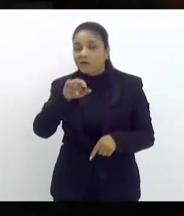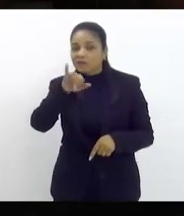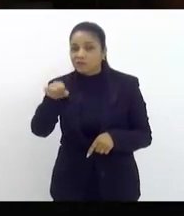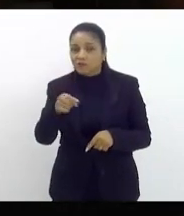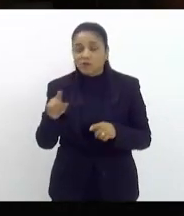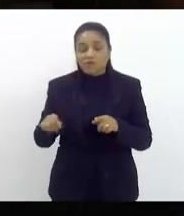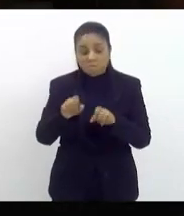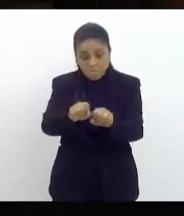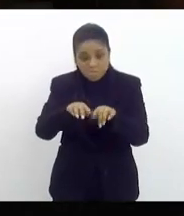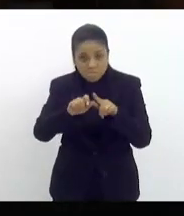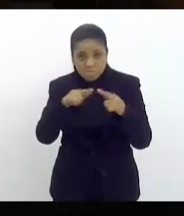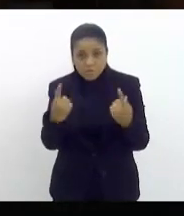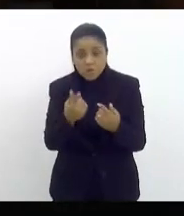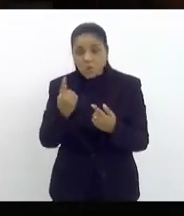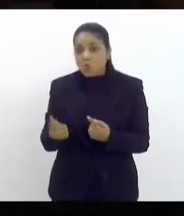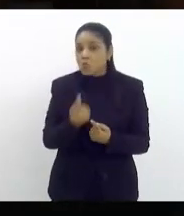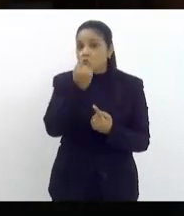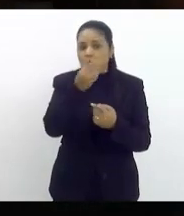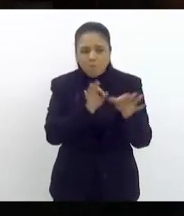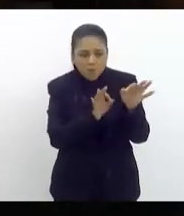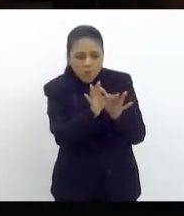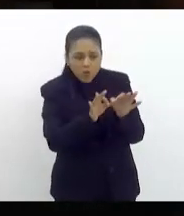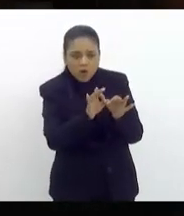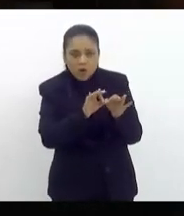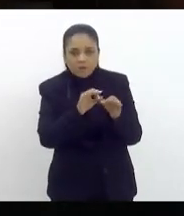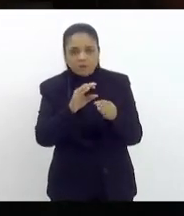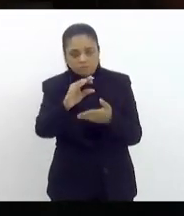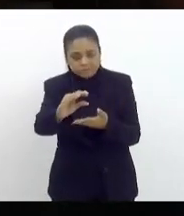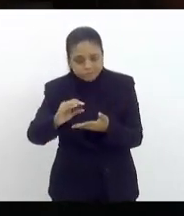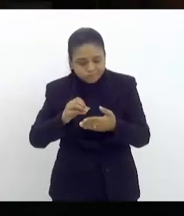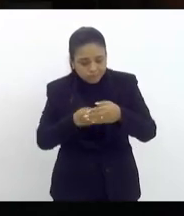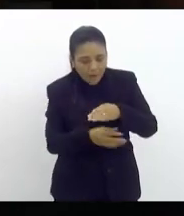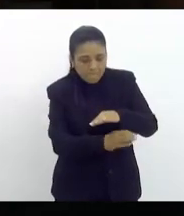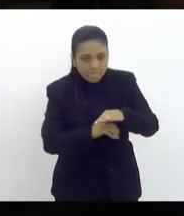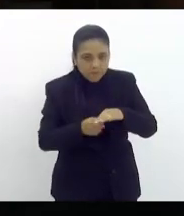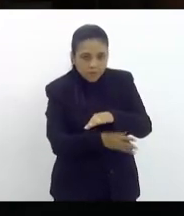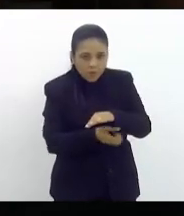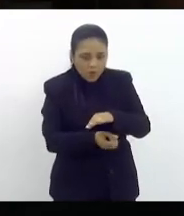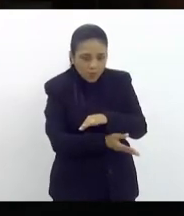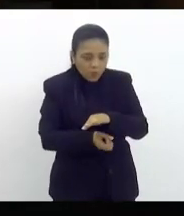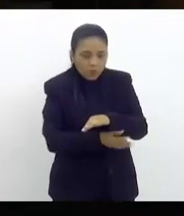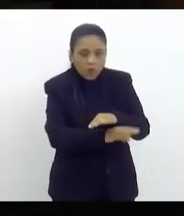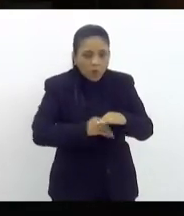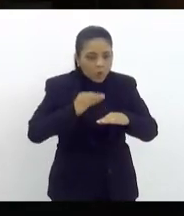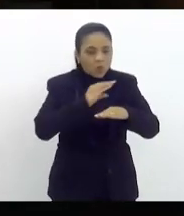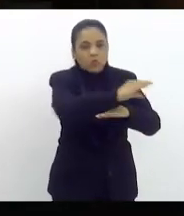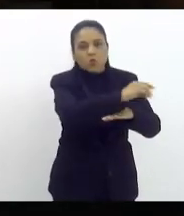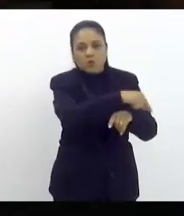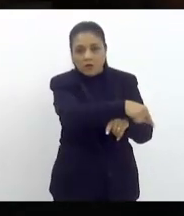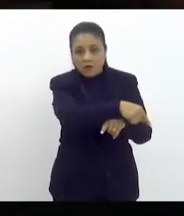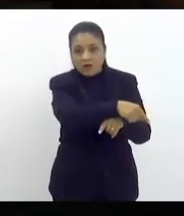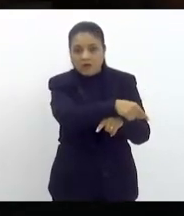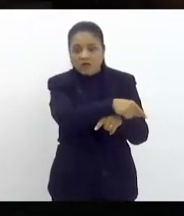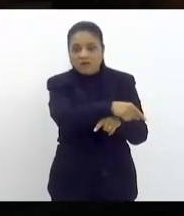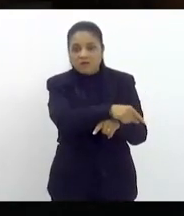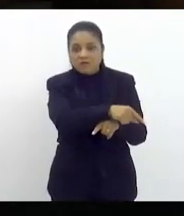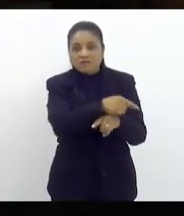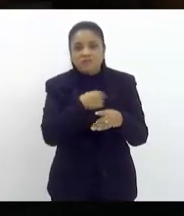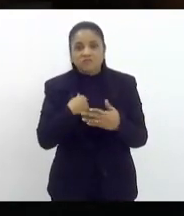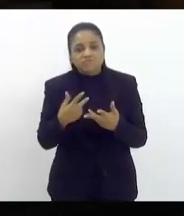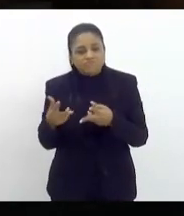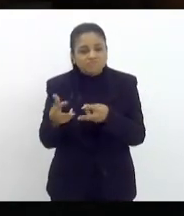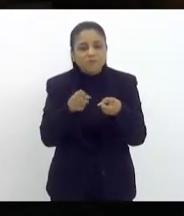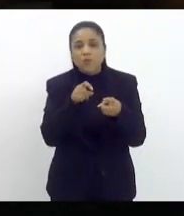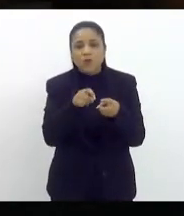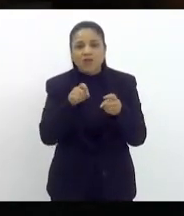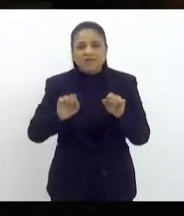único programa de transferência de renda do Estado do Rio de Janeiro. E nós vemos o Super RJ sem qualquer